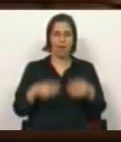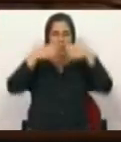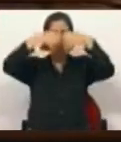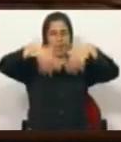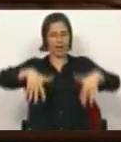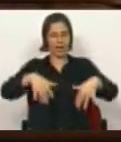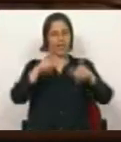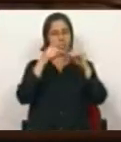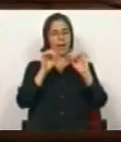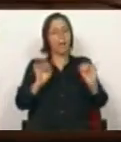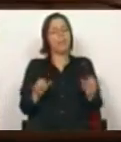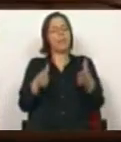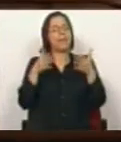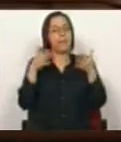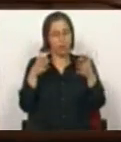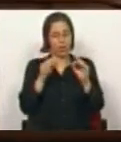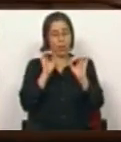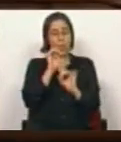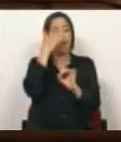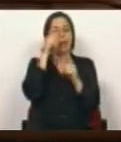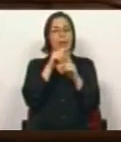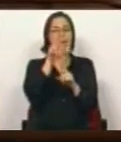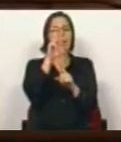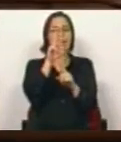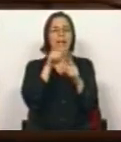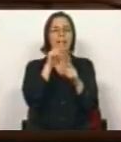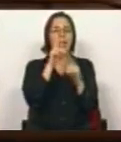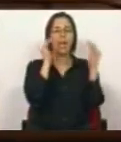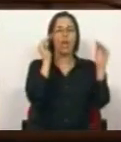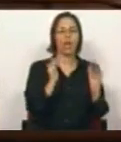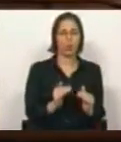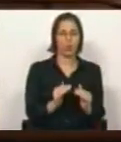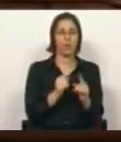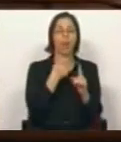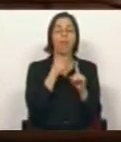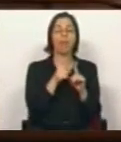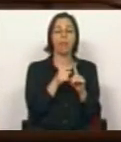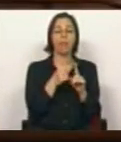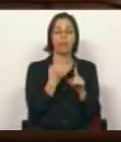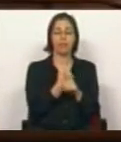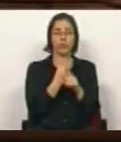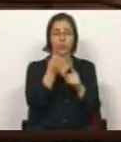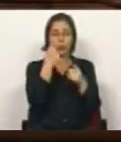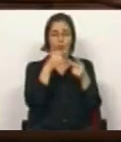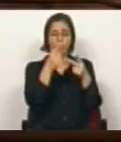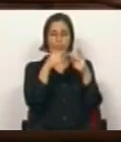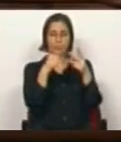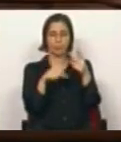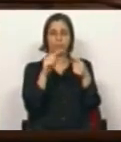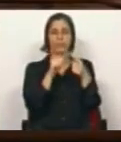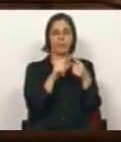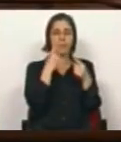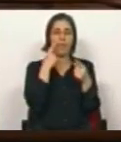hierarquia e em termos de prioridade. E o primeiro R, que diz respeito à redução, impõe-se sobre os restantes, o que significa